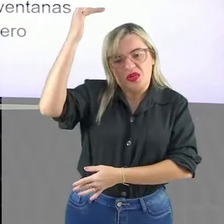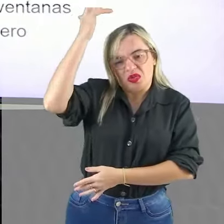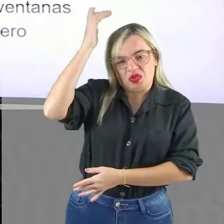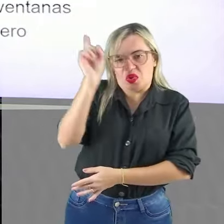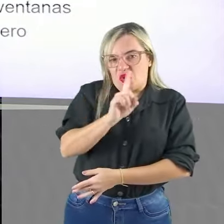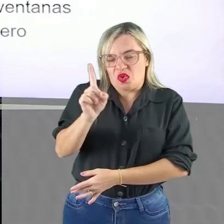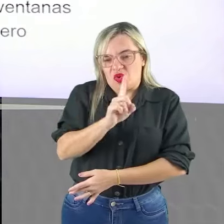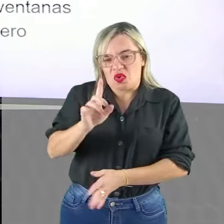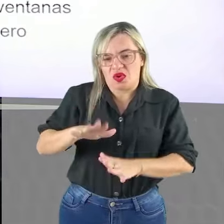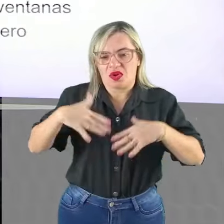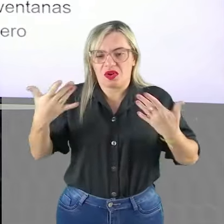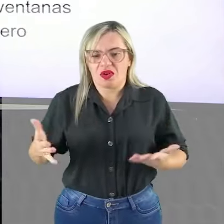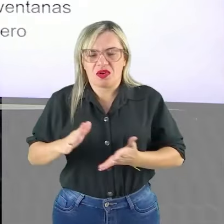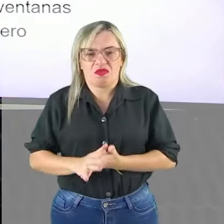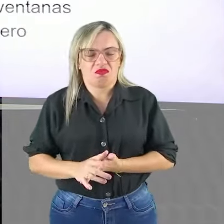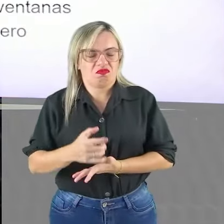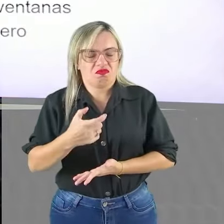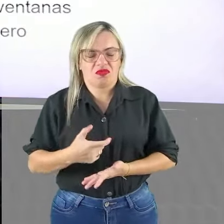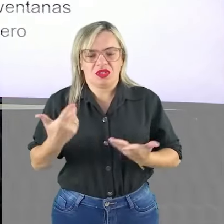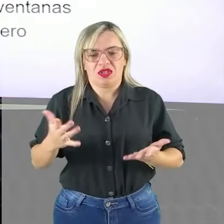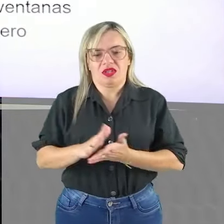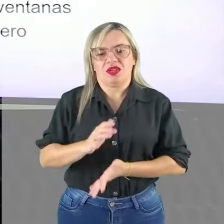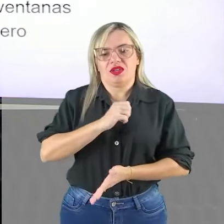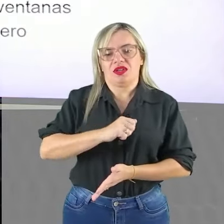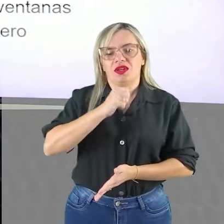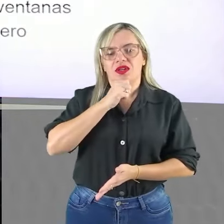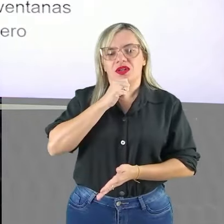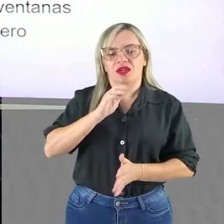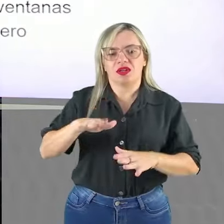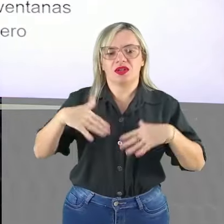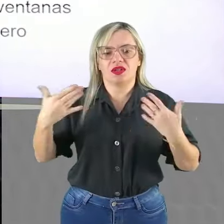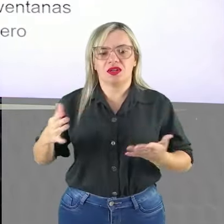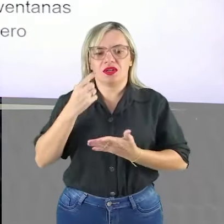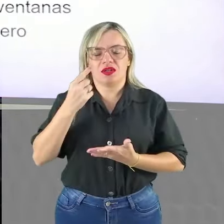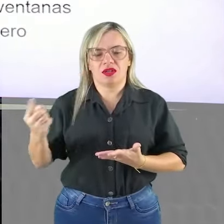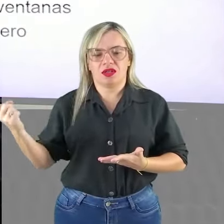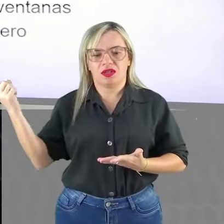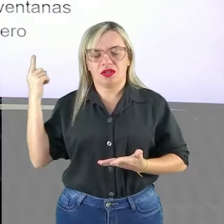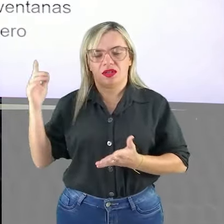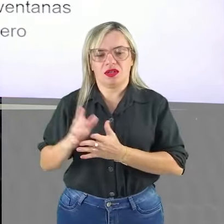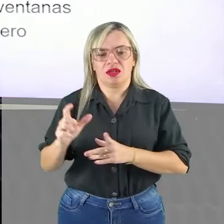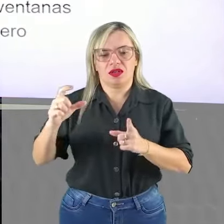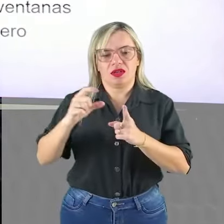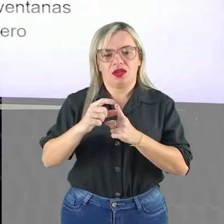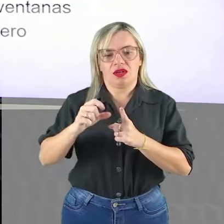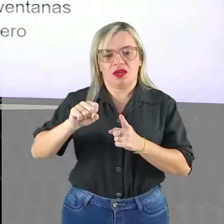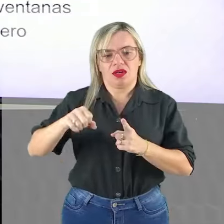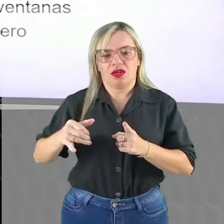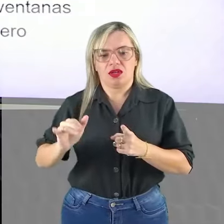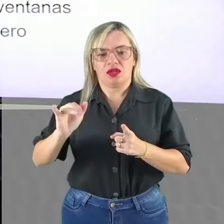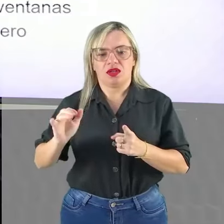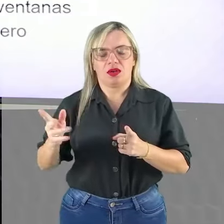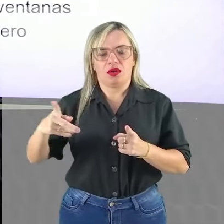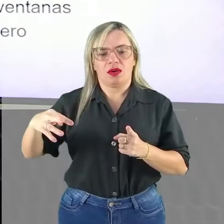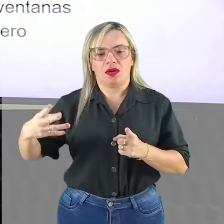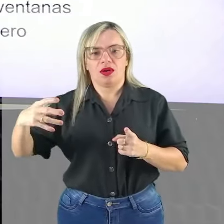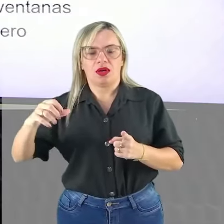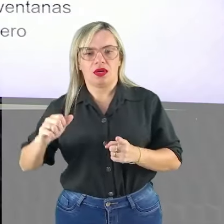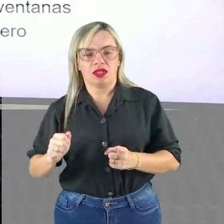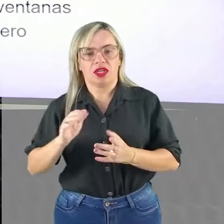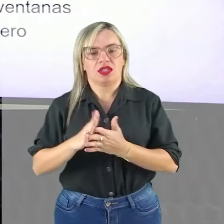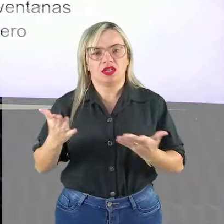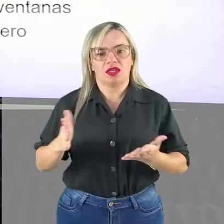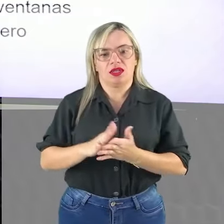a vezes é antipática não sou ainda que às vezes soi pesada Olha uma palavra interessante aqui soi pesada sou chata tá